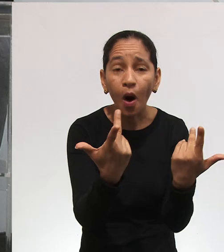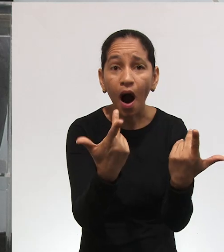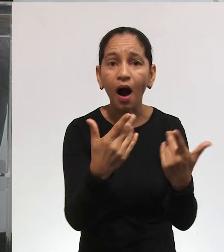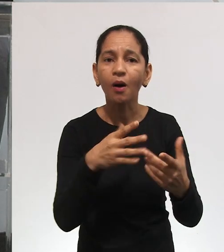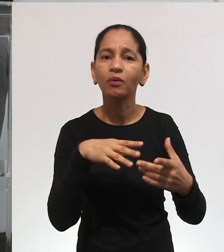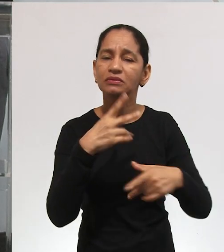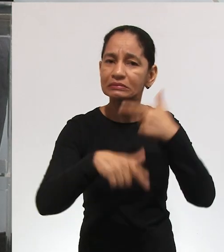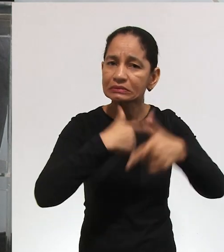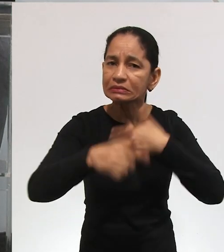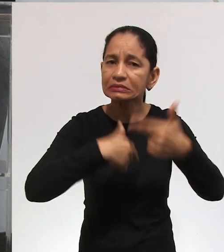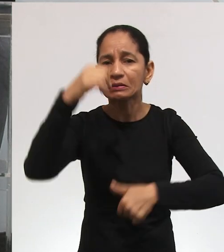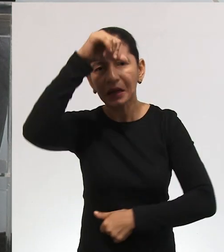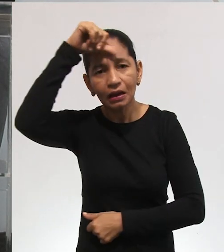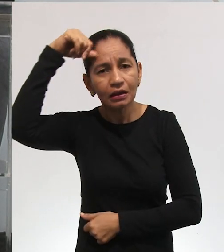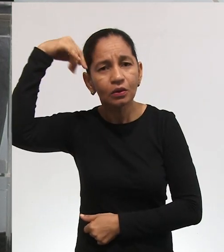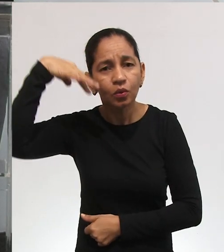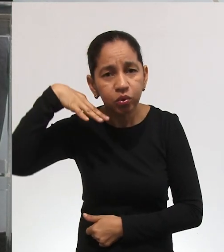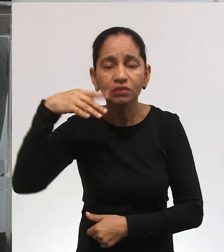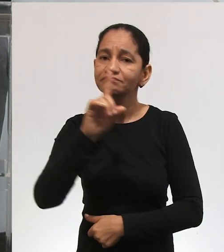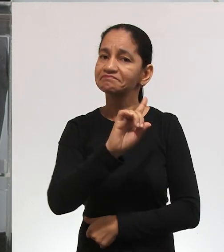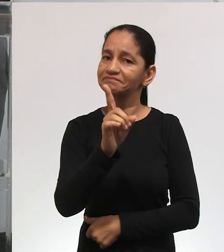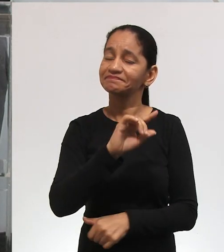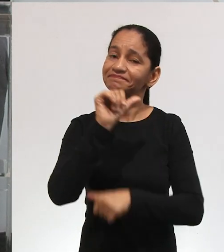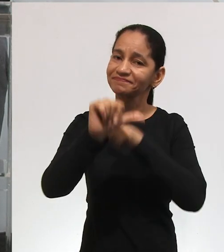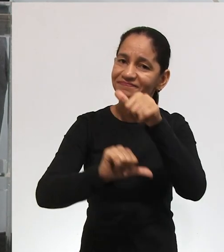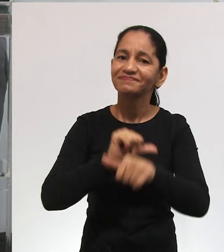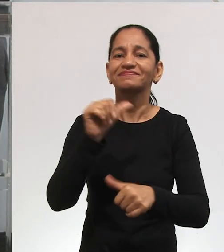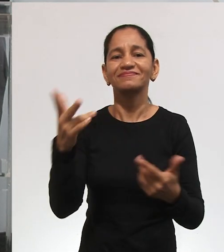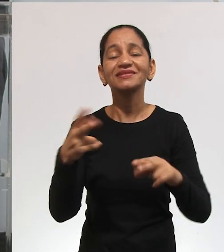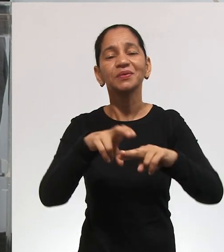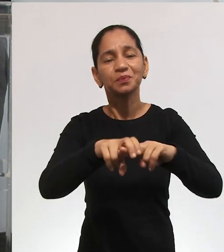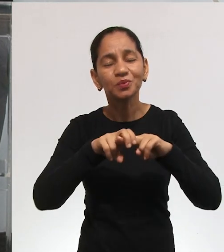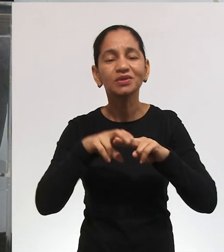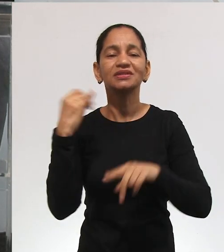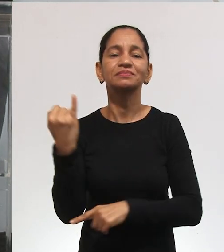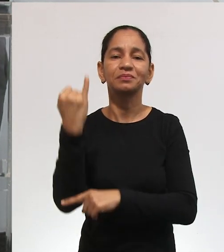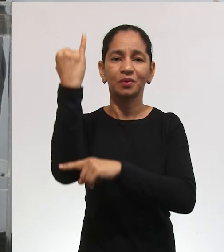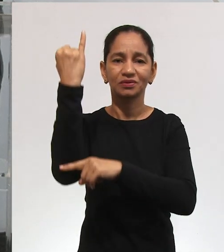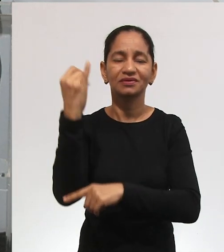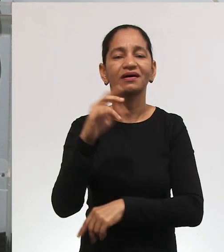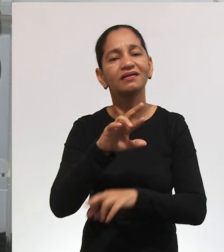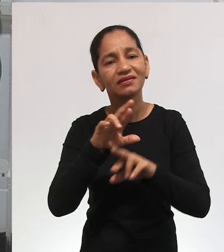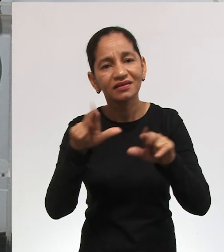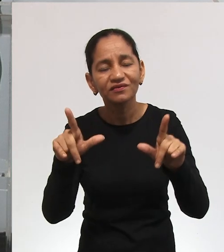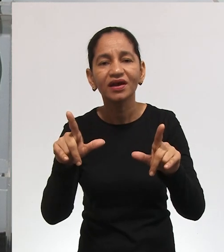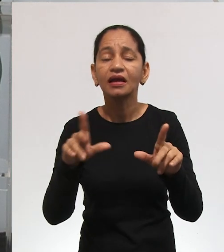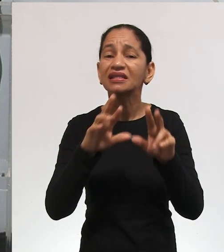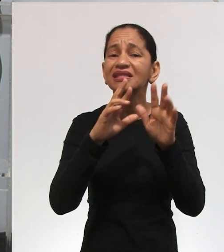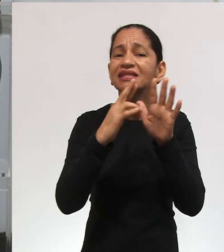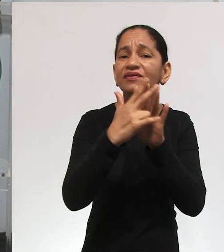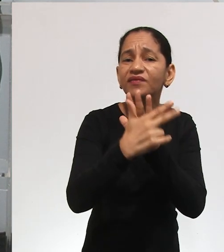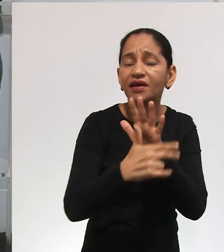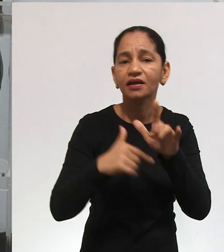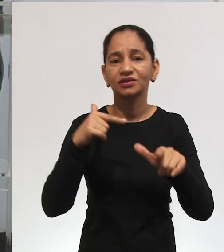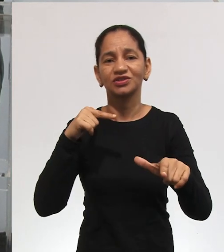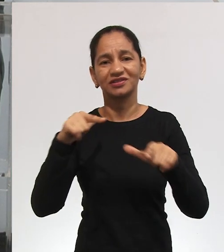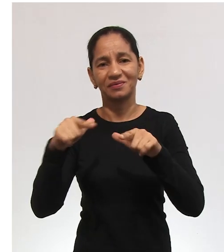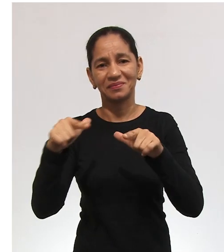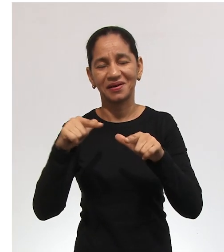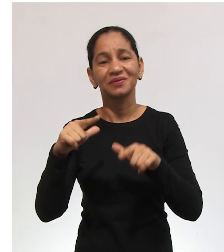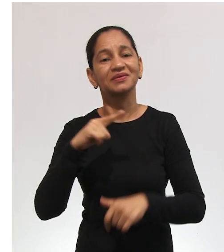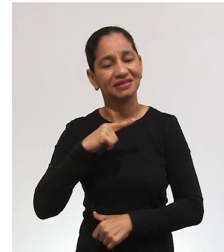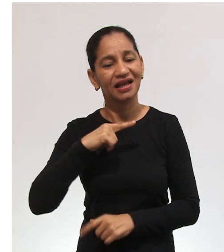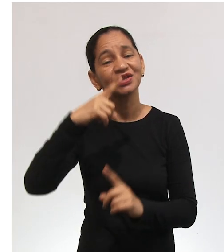quando a gente chama de direito do trabalho, a gente compreende que vamos estudar diversas formas de